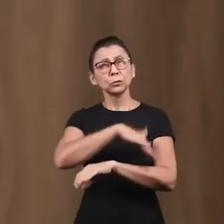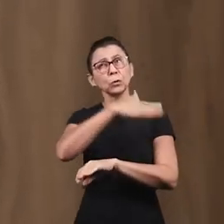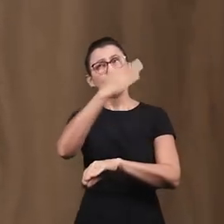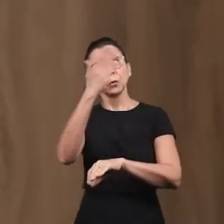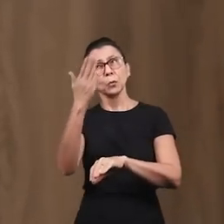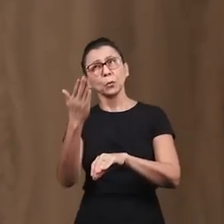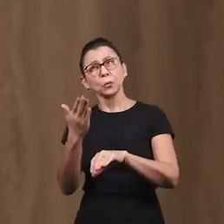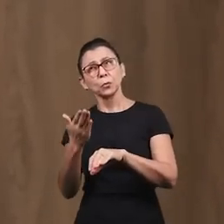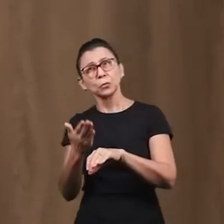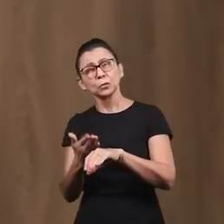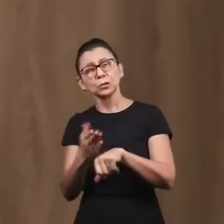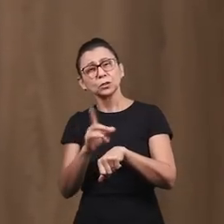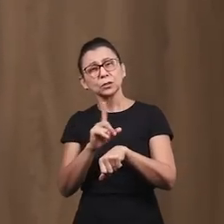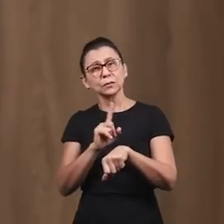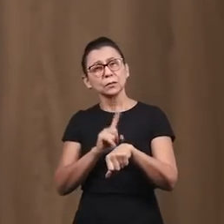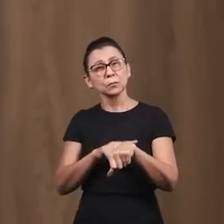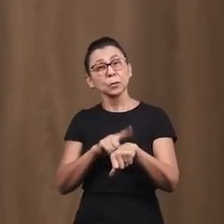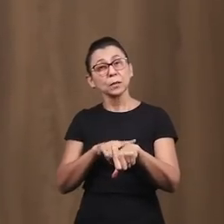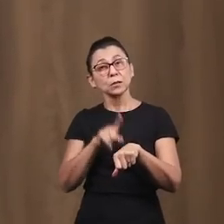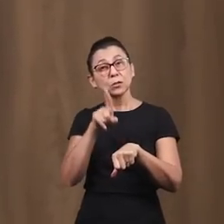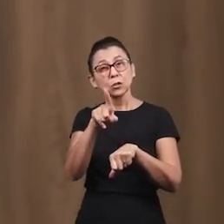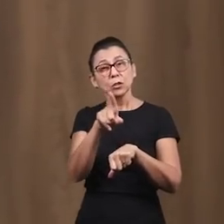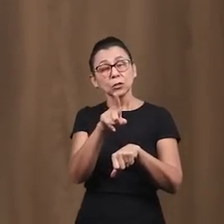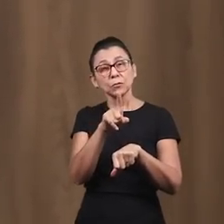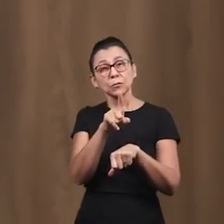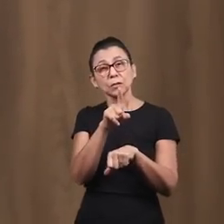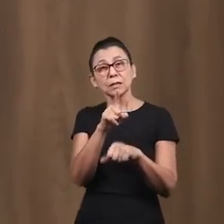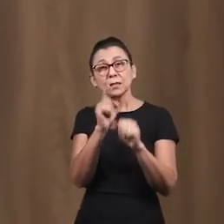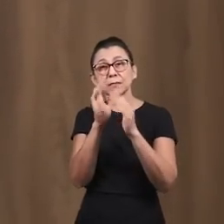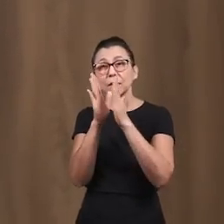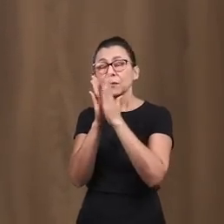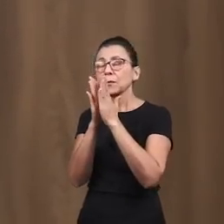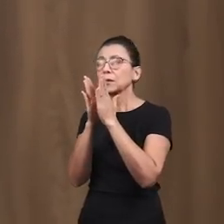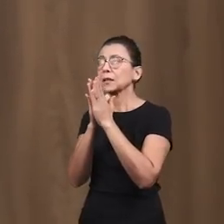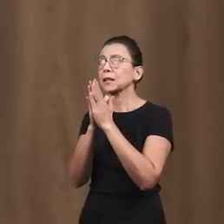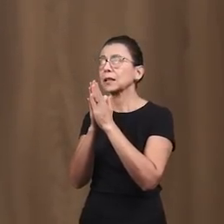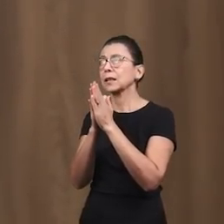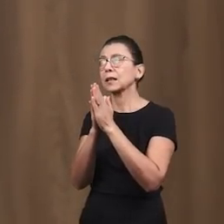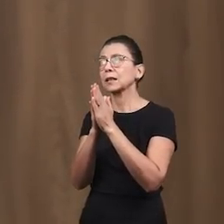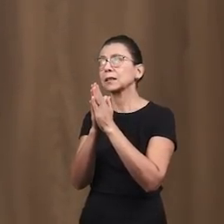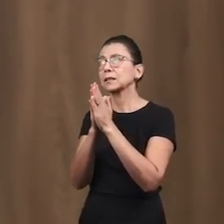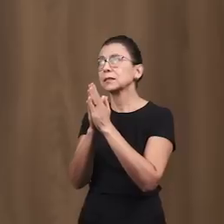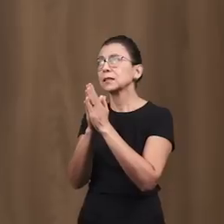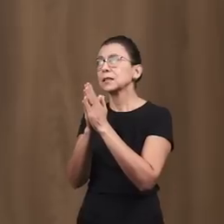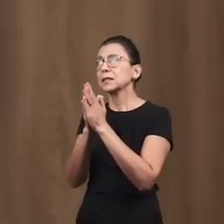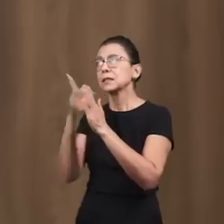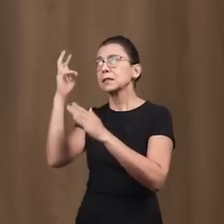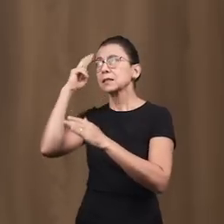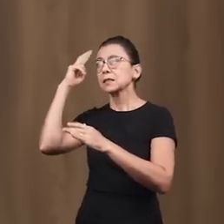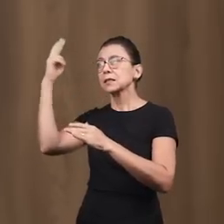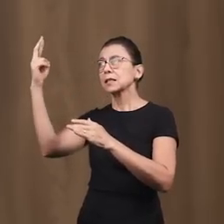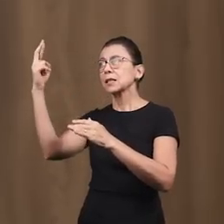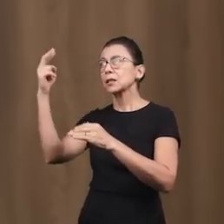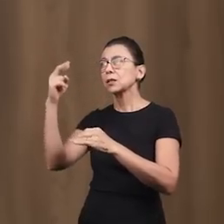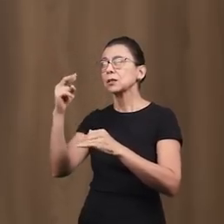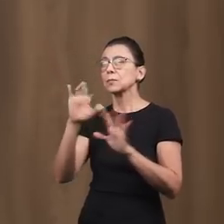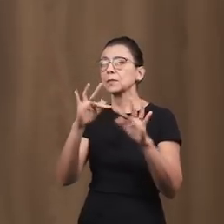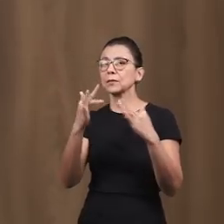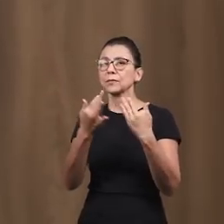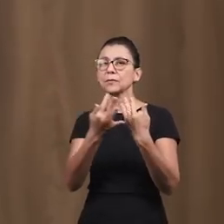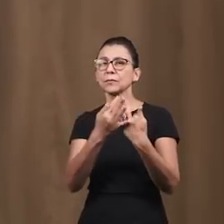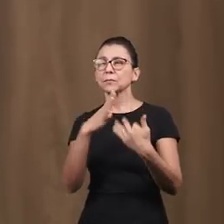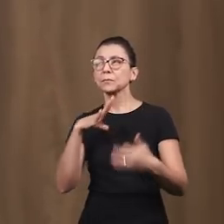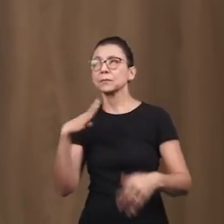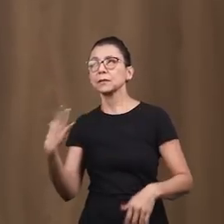Como você vai buscar o Senhor? Vai orar ao Senhor. Senhor, me dá uma bênção. Salva o meu pai,